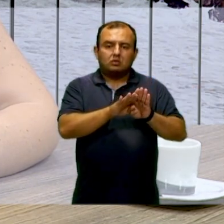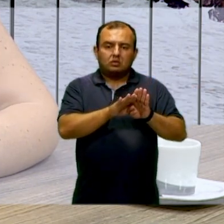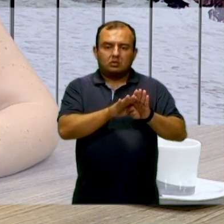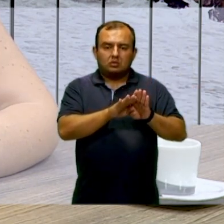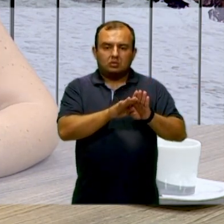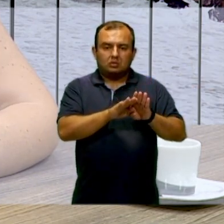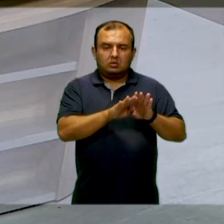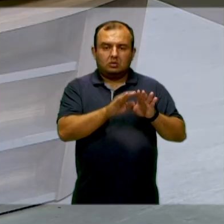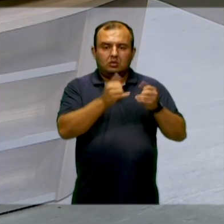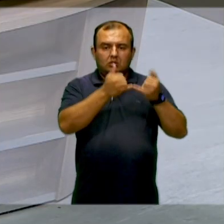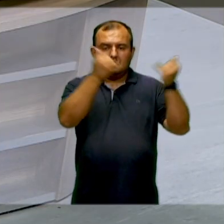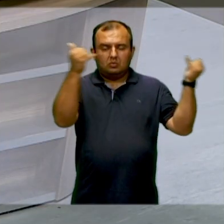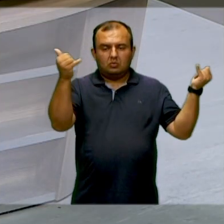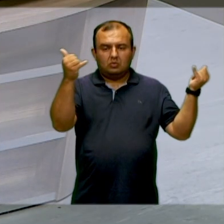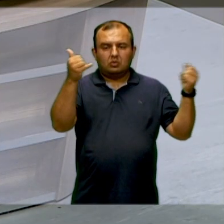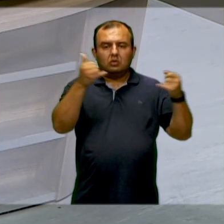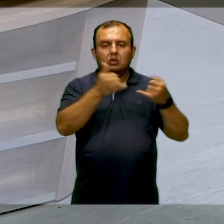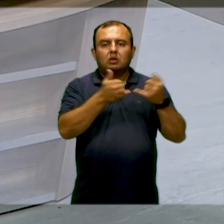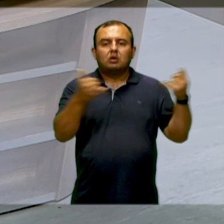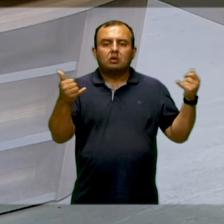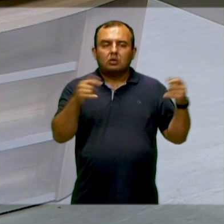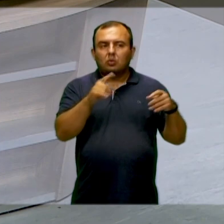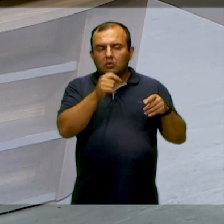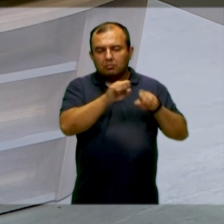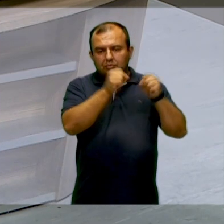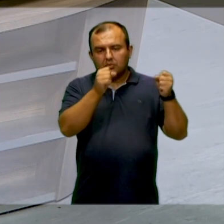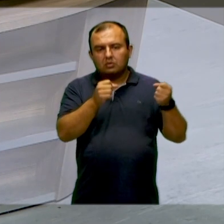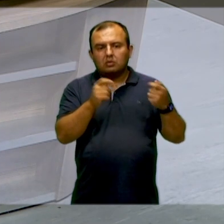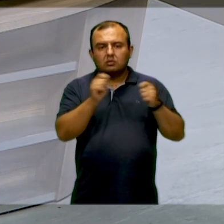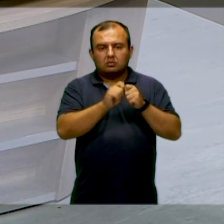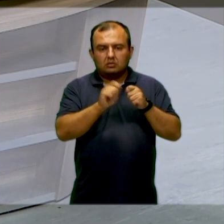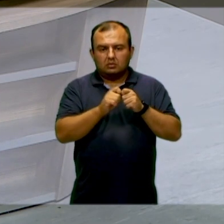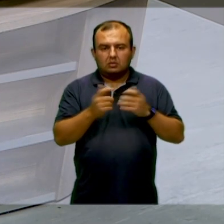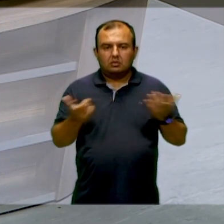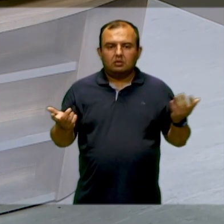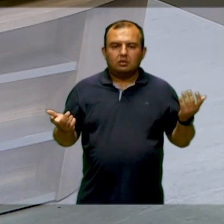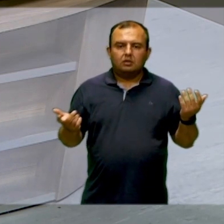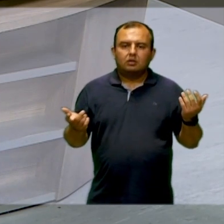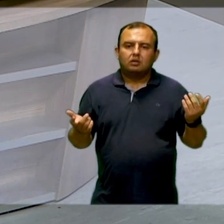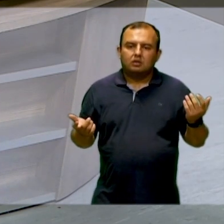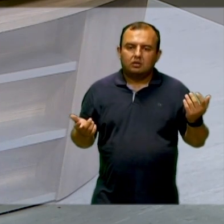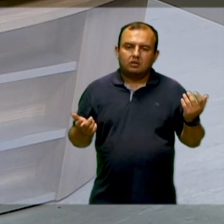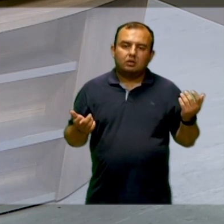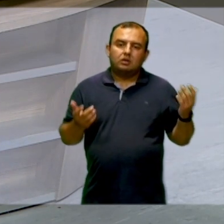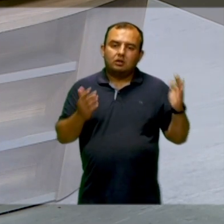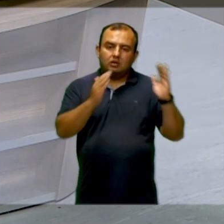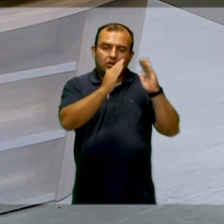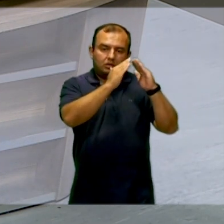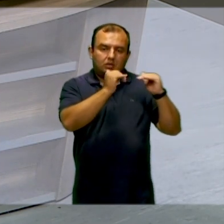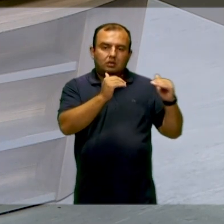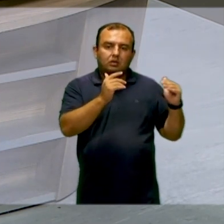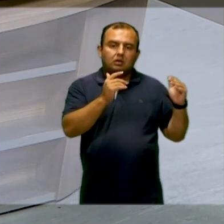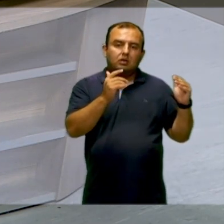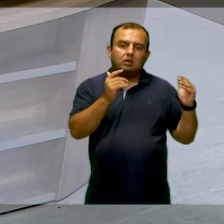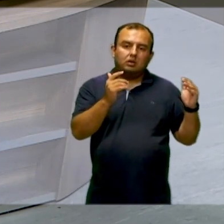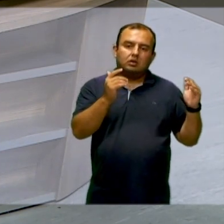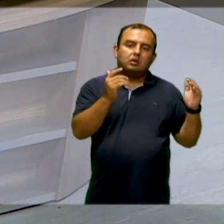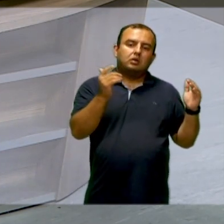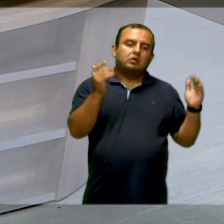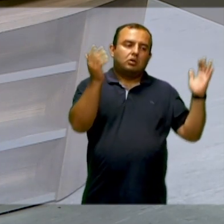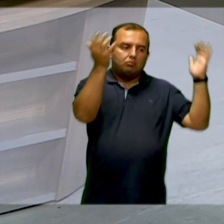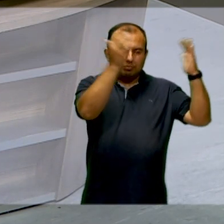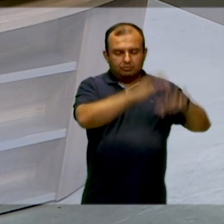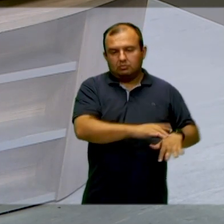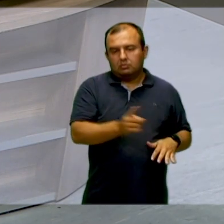os tirantes e as barras de aço que estão ali, então a gente tem que fazer... Ou seja, esse está caindo literalmente. Mas não o risco de colapsar, cair